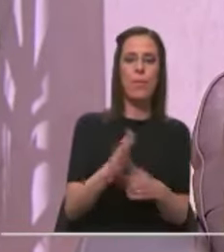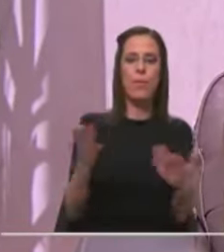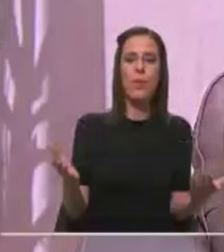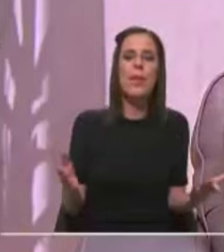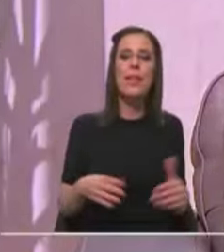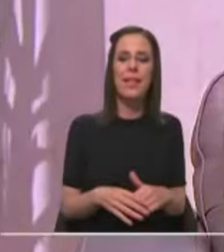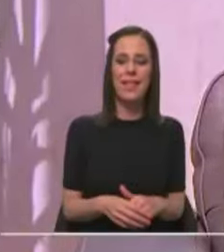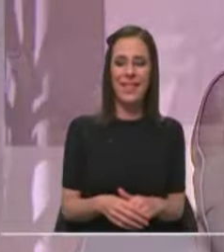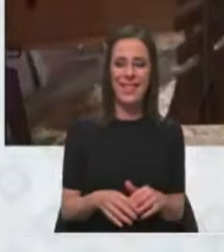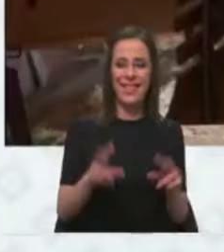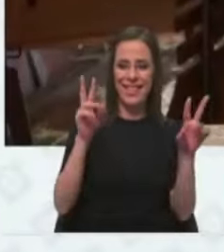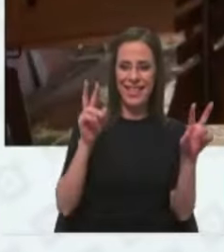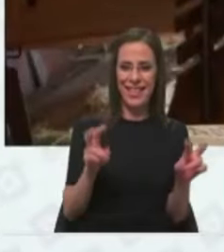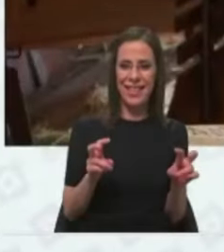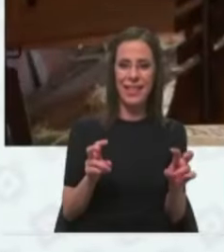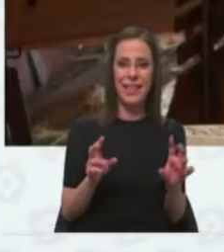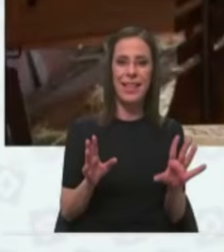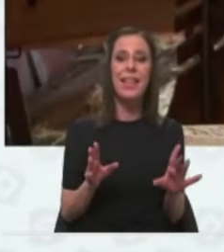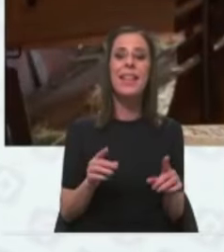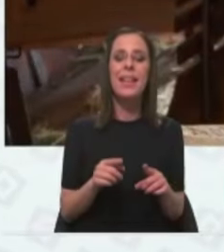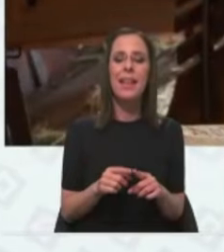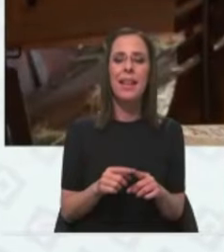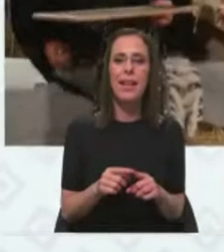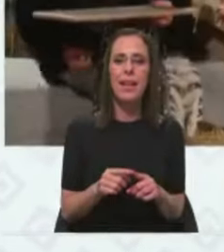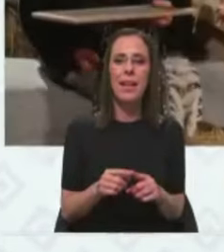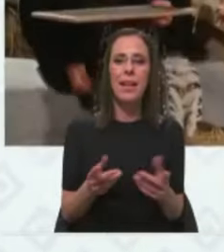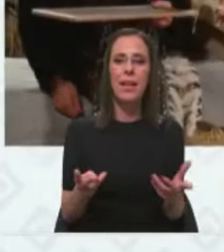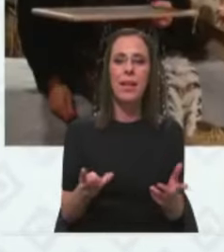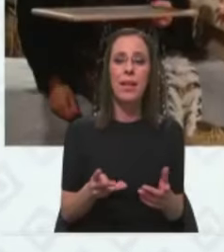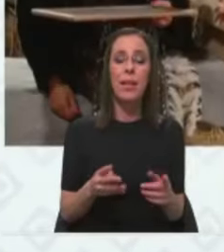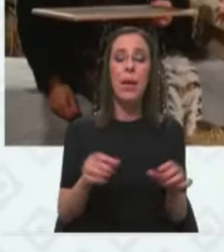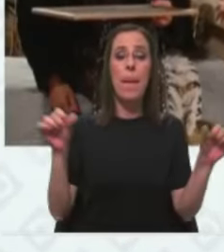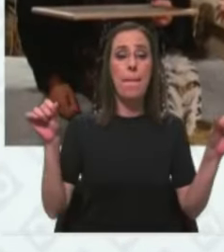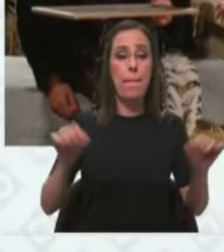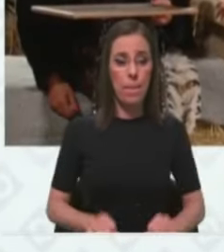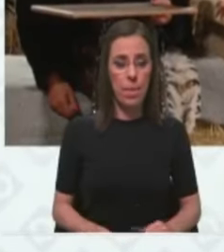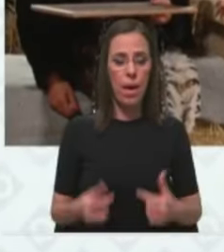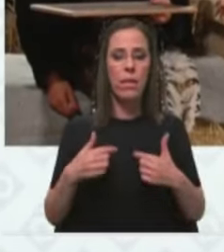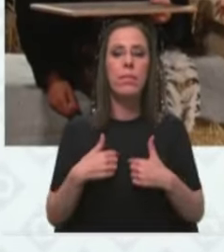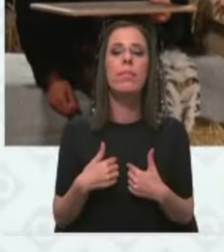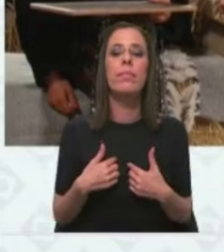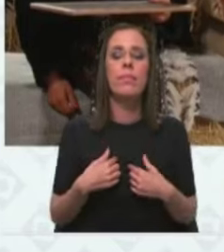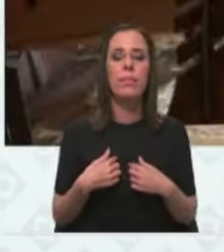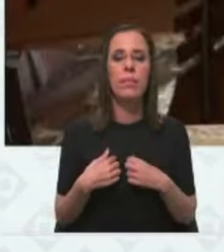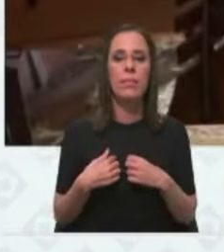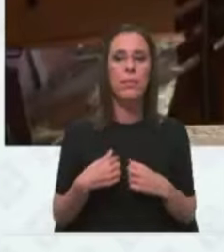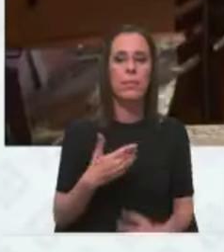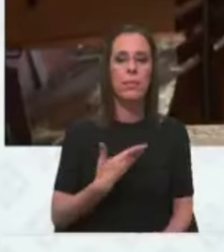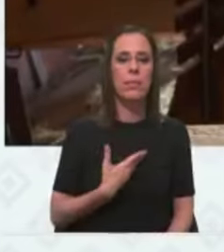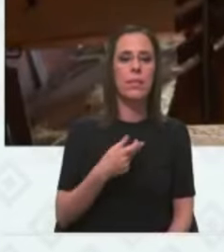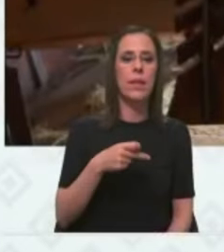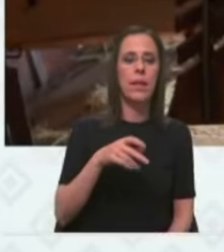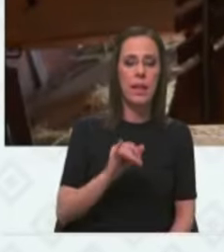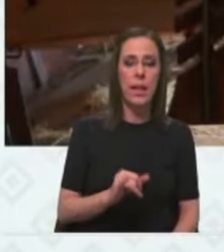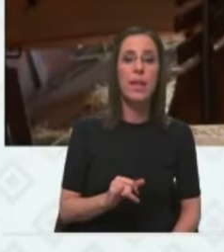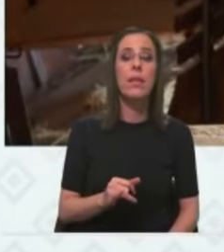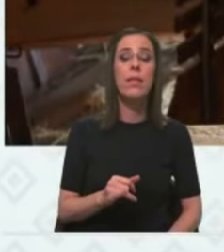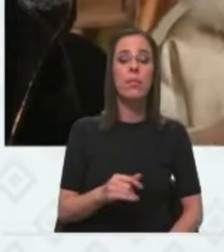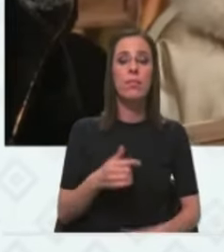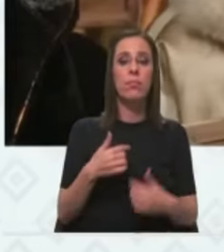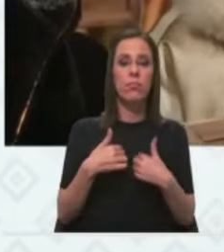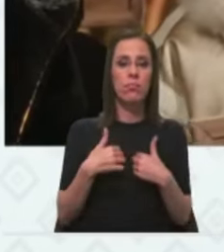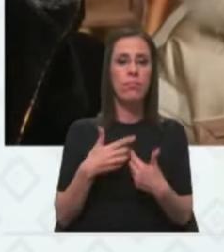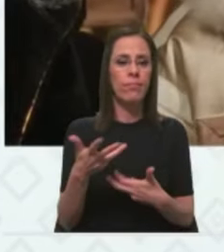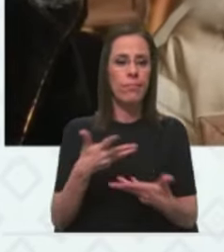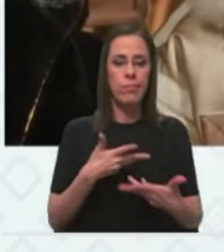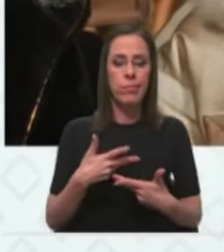vamos já abordar este tema vamos já entrar de frente pronto a pior pessoa que que lá esteve Foi a Dani e e foi a pessoa também